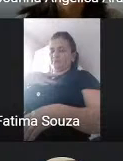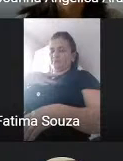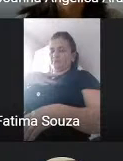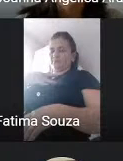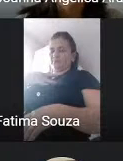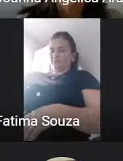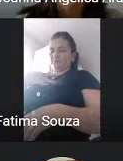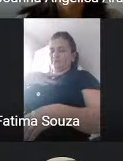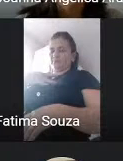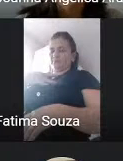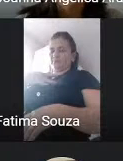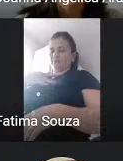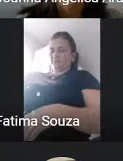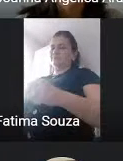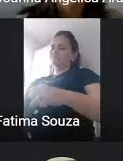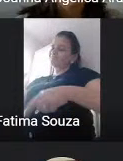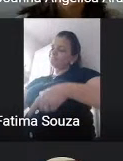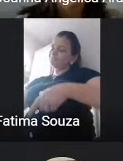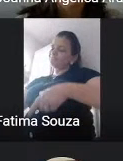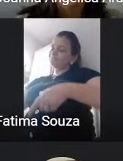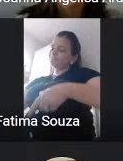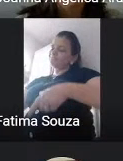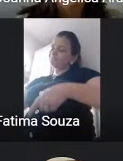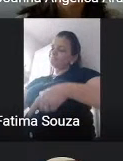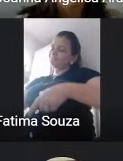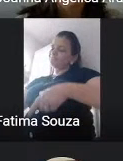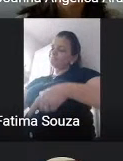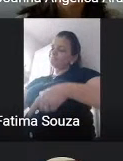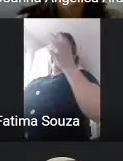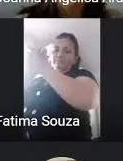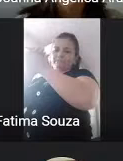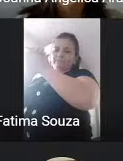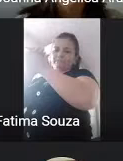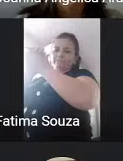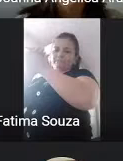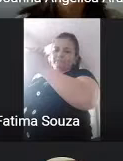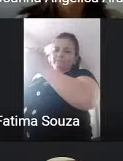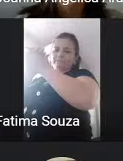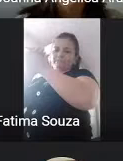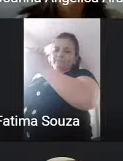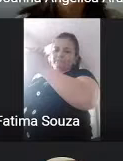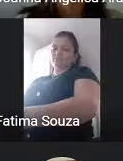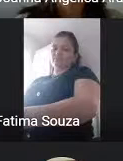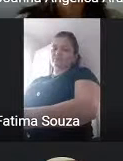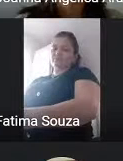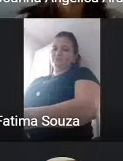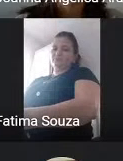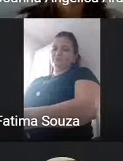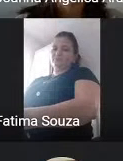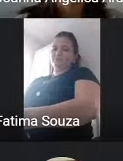essa batalha. Parabéns a todos e a todas, e sábado vamos aguardar o vídeo.